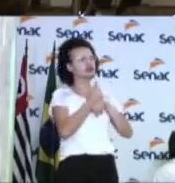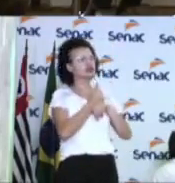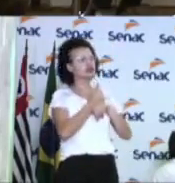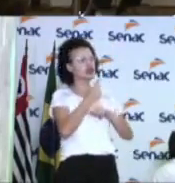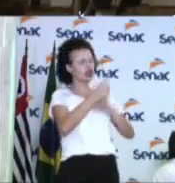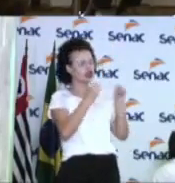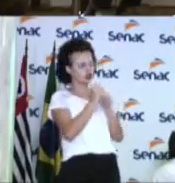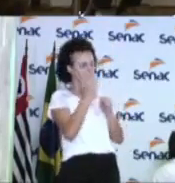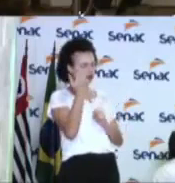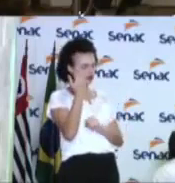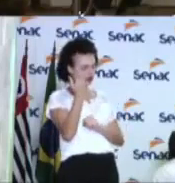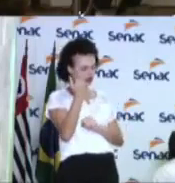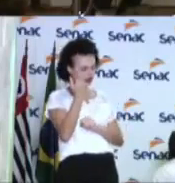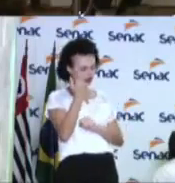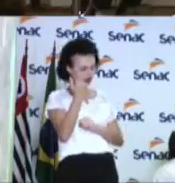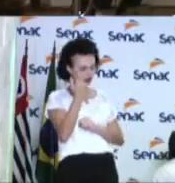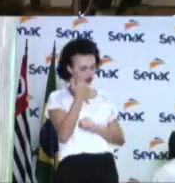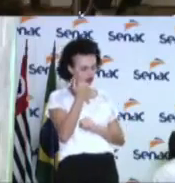ano passado